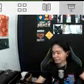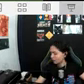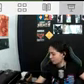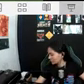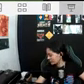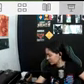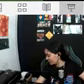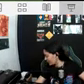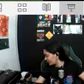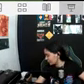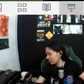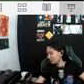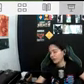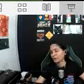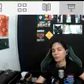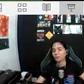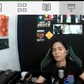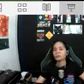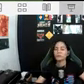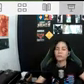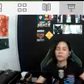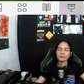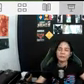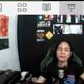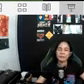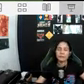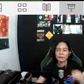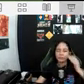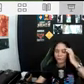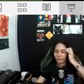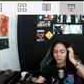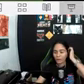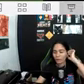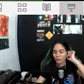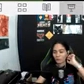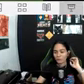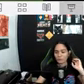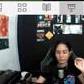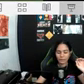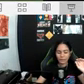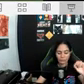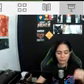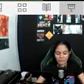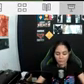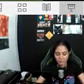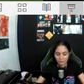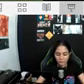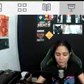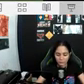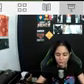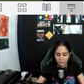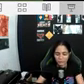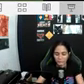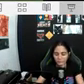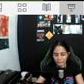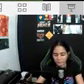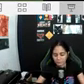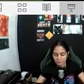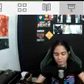Então, quando isso acontecer, aí a gente traz uma outra coisa que a gente pode estar colocando no nosso trabalho quando for interpretar os